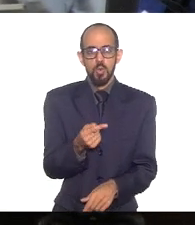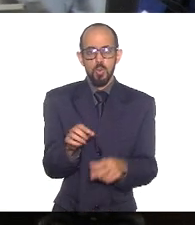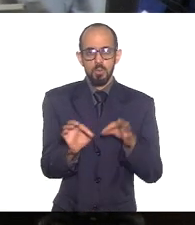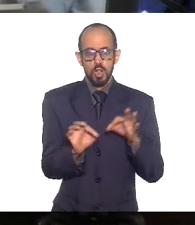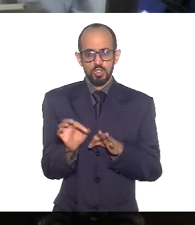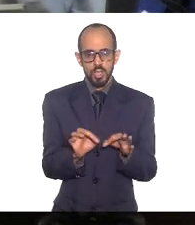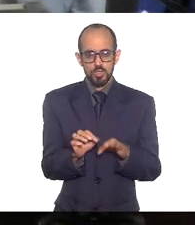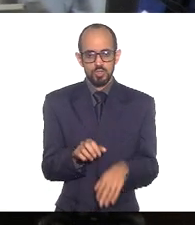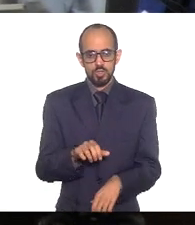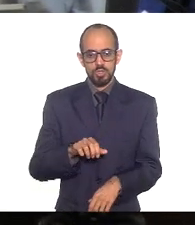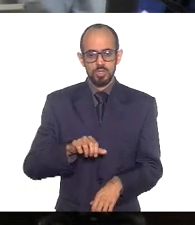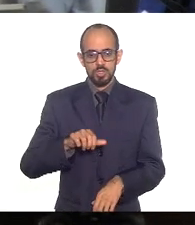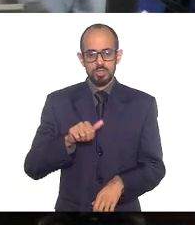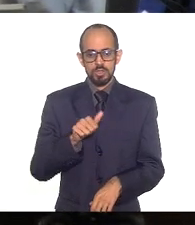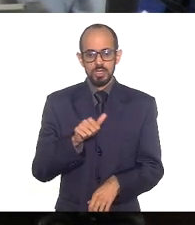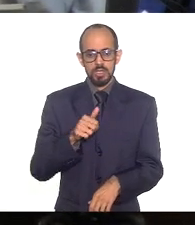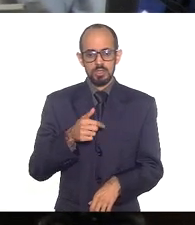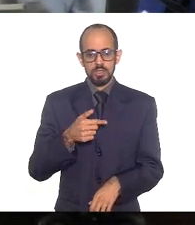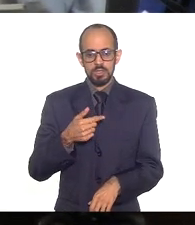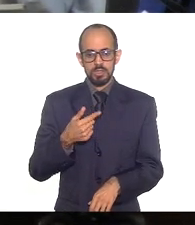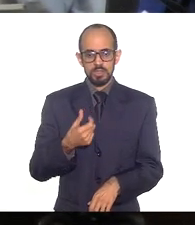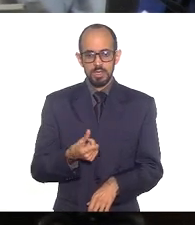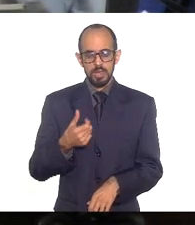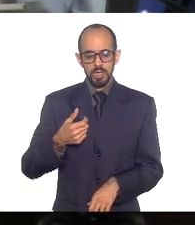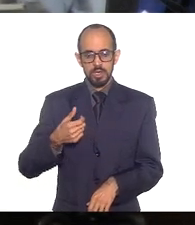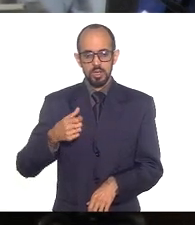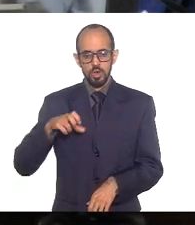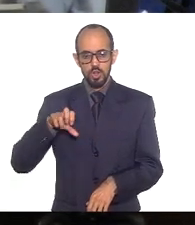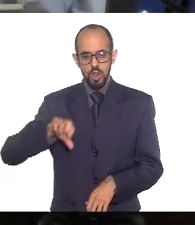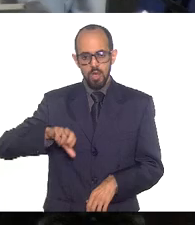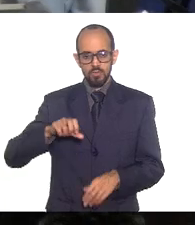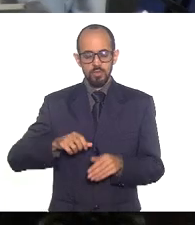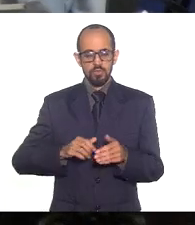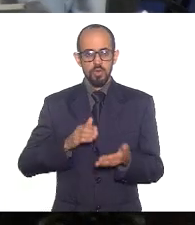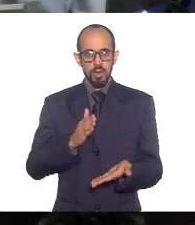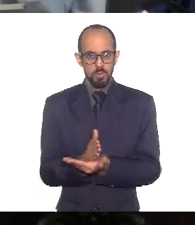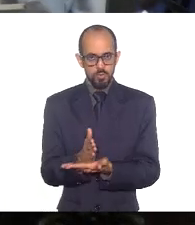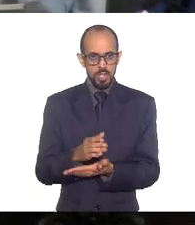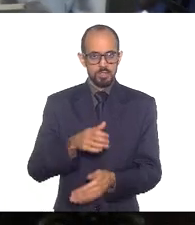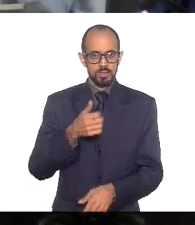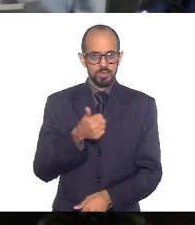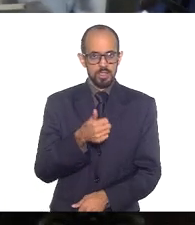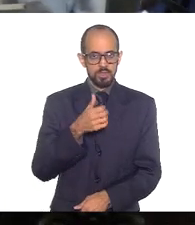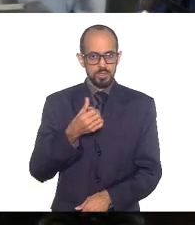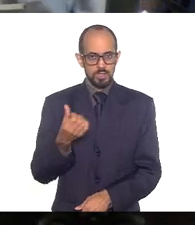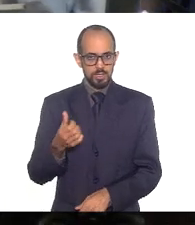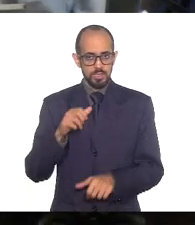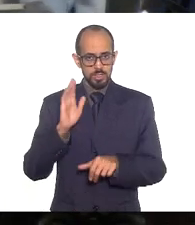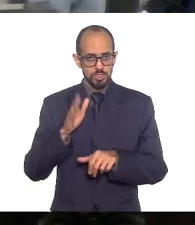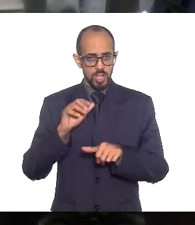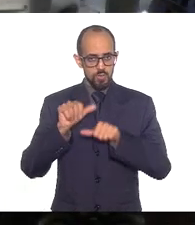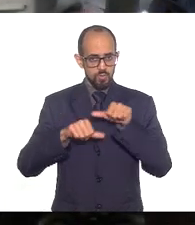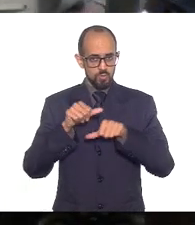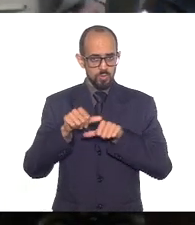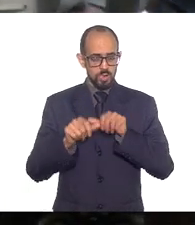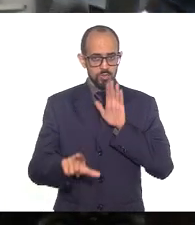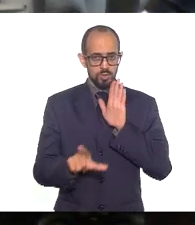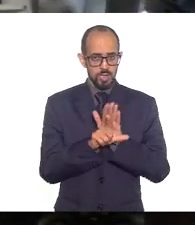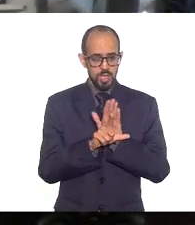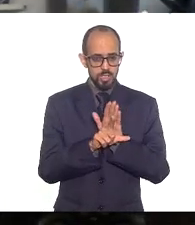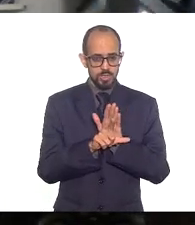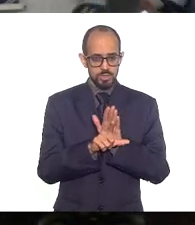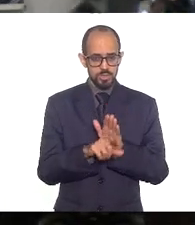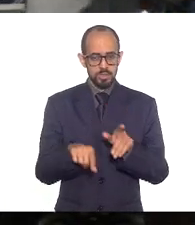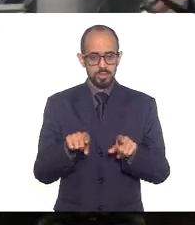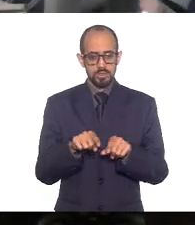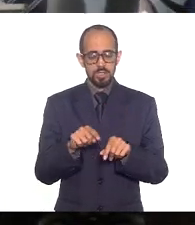projetos foram aprovados 166 já se tornaram leis e vários dessas medidas tem foco na